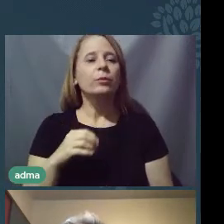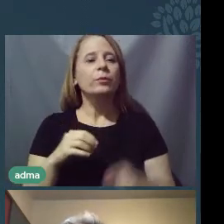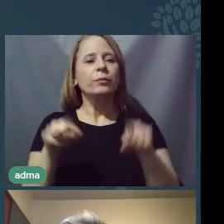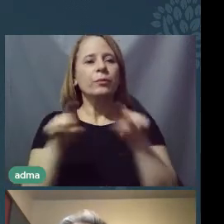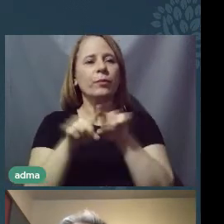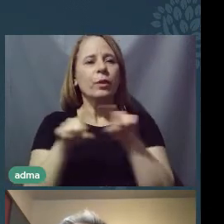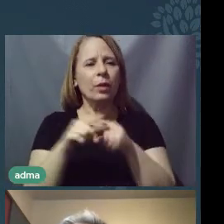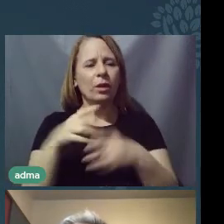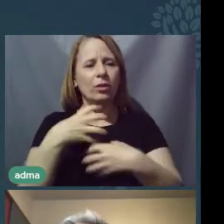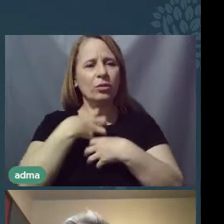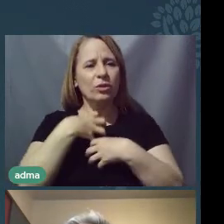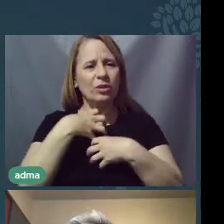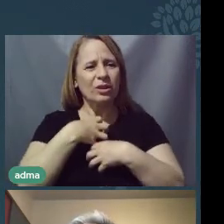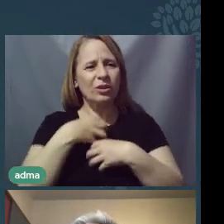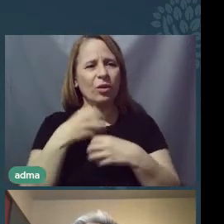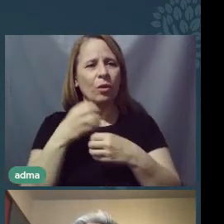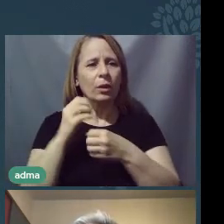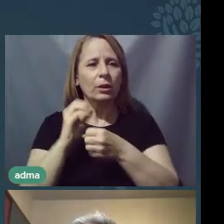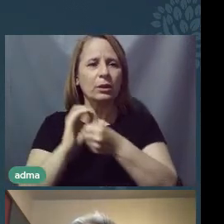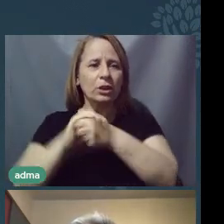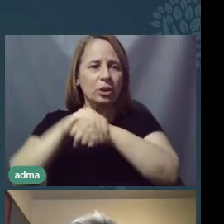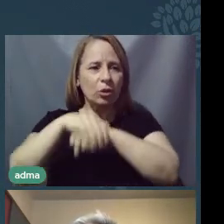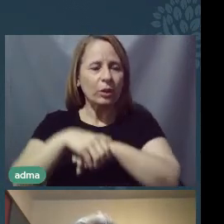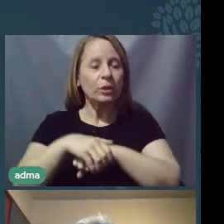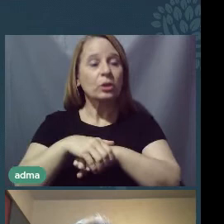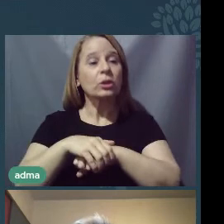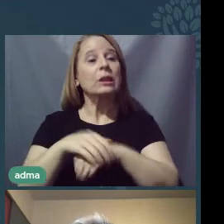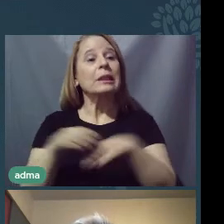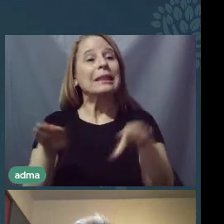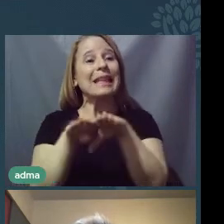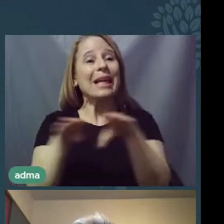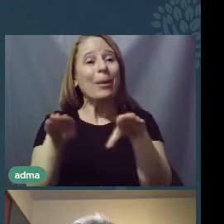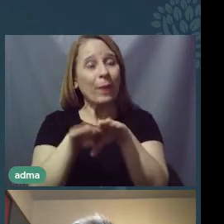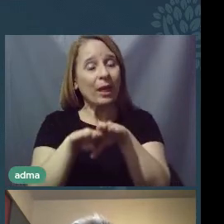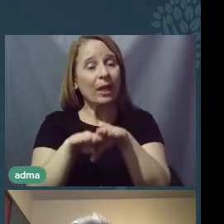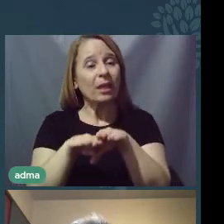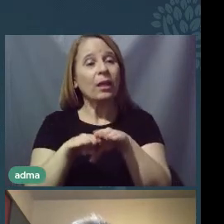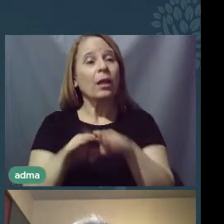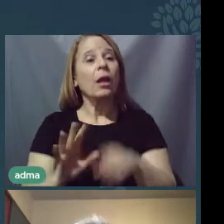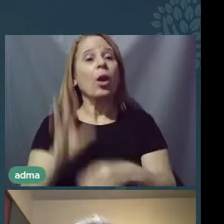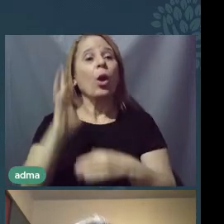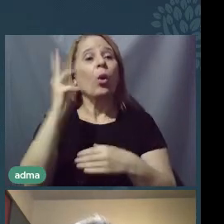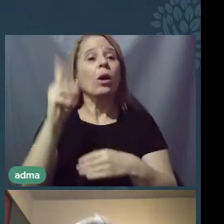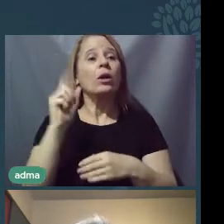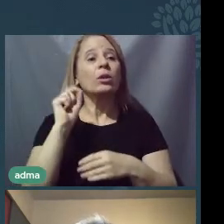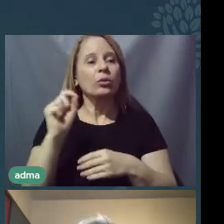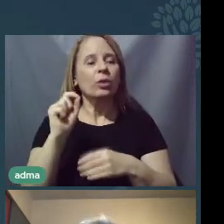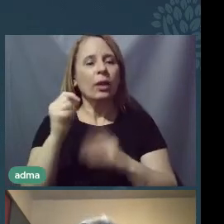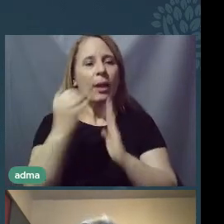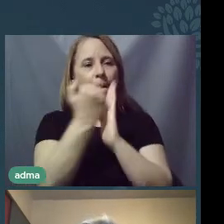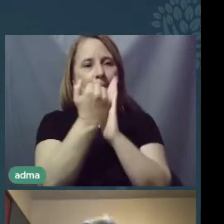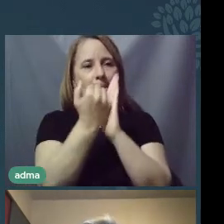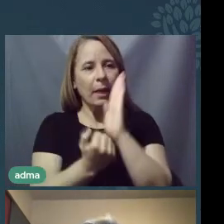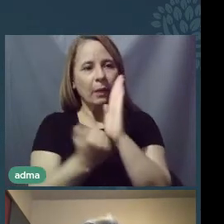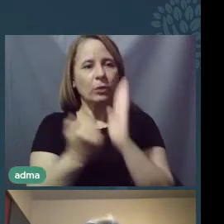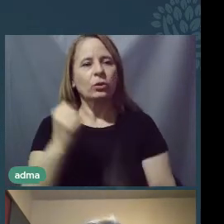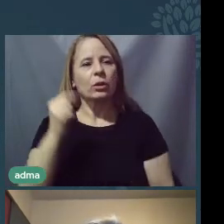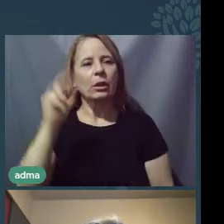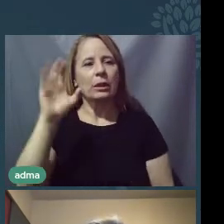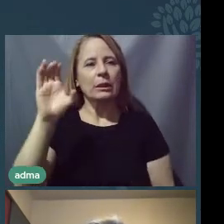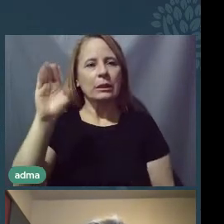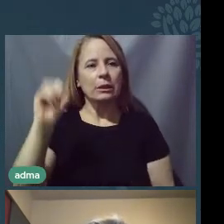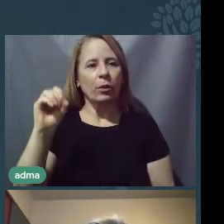sintomas noturnos estiveram presentes. Da mesma forma, quando a adesão foi inferior a